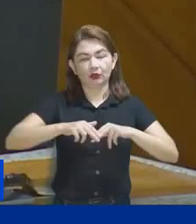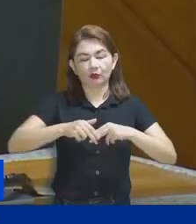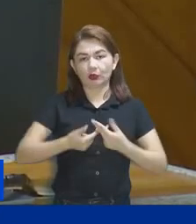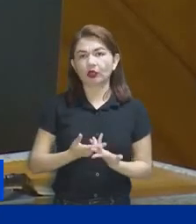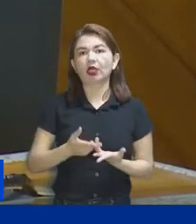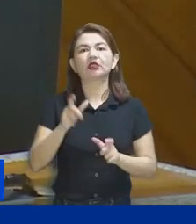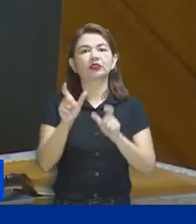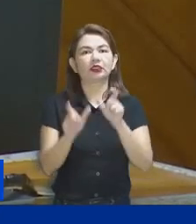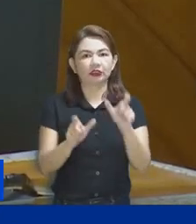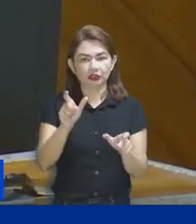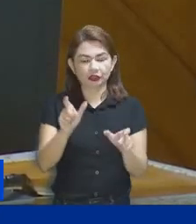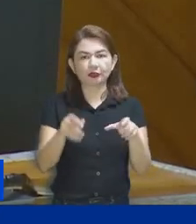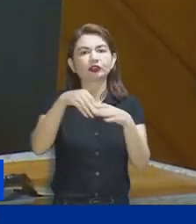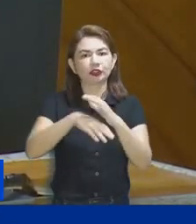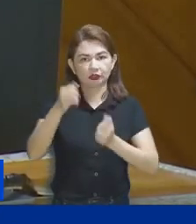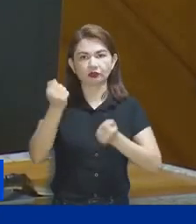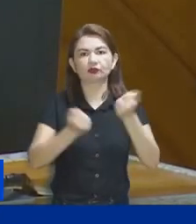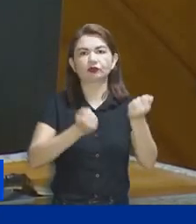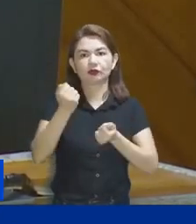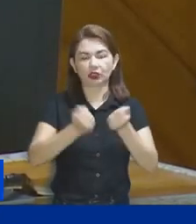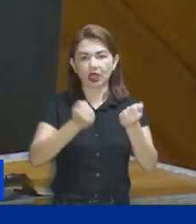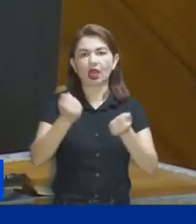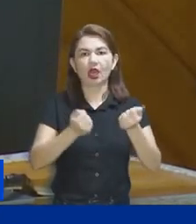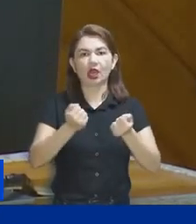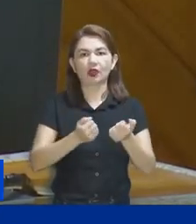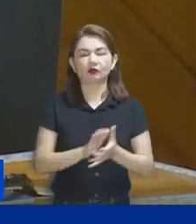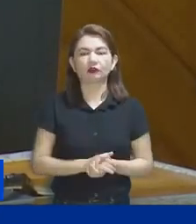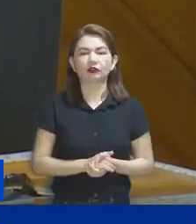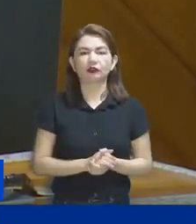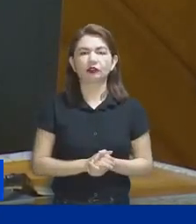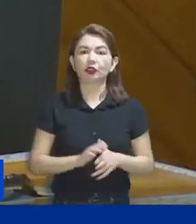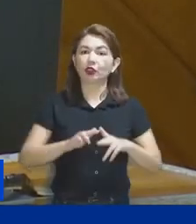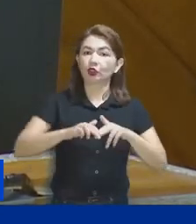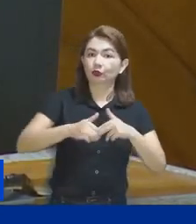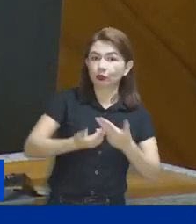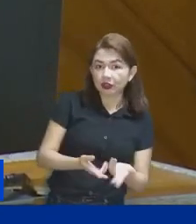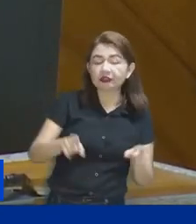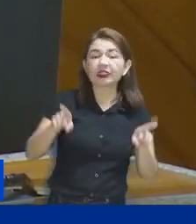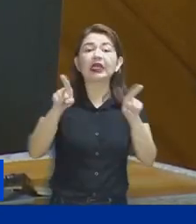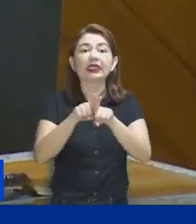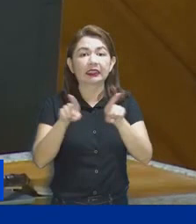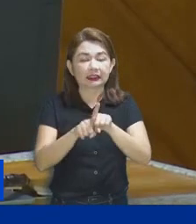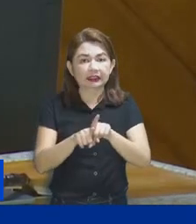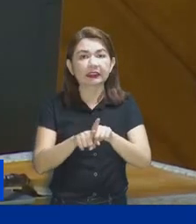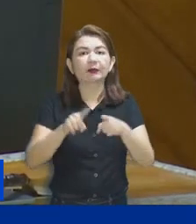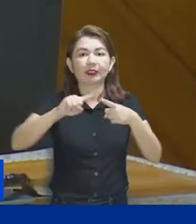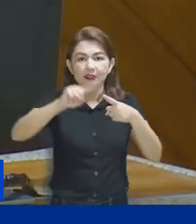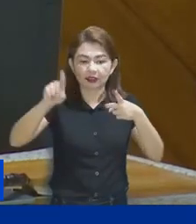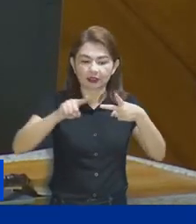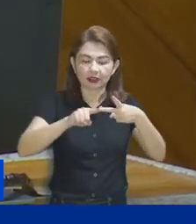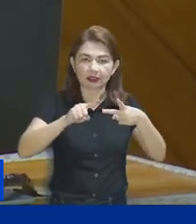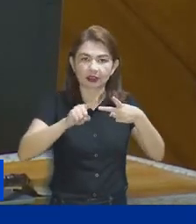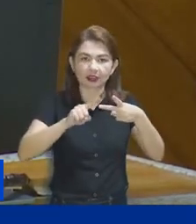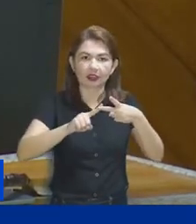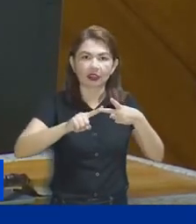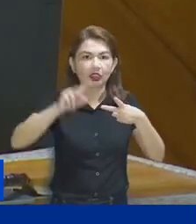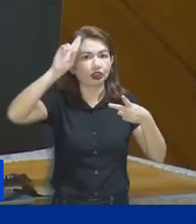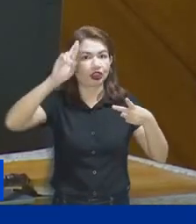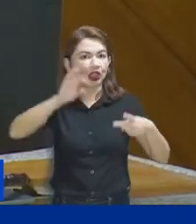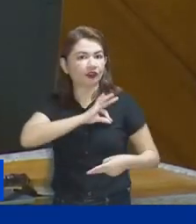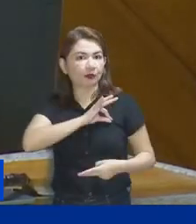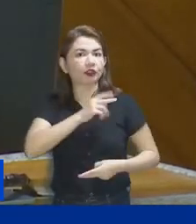prestadas pelos conduzidos no momento do flagrante e perante a autoridade policial e na sede